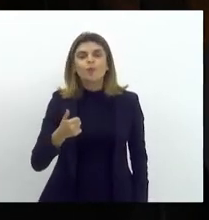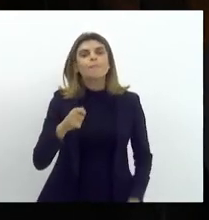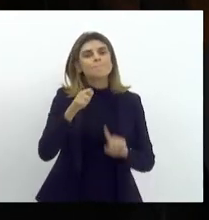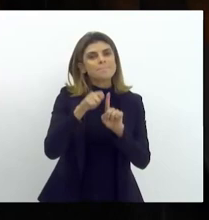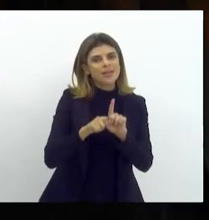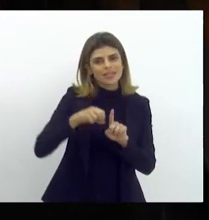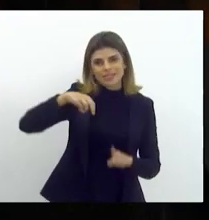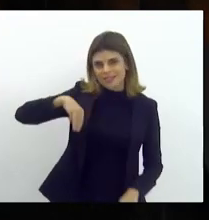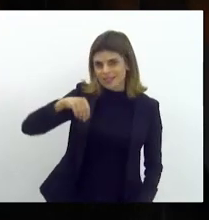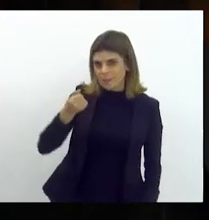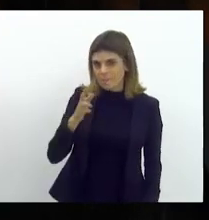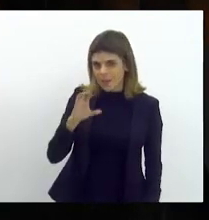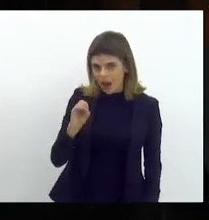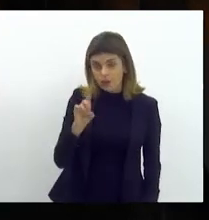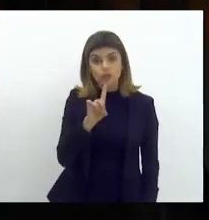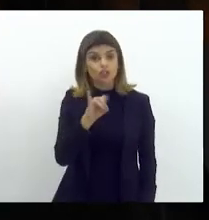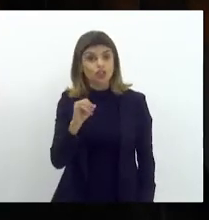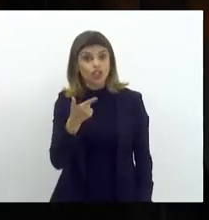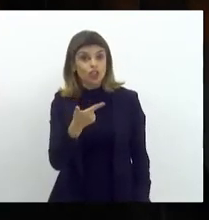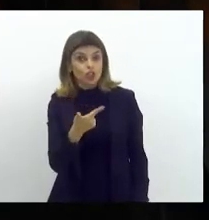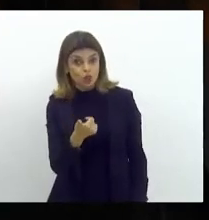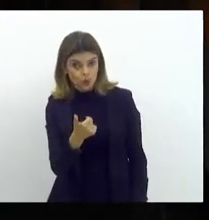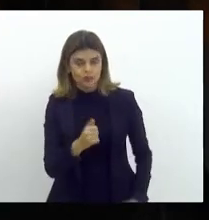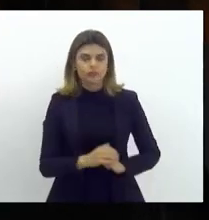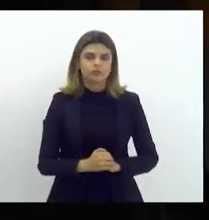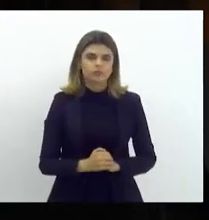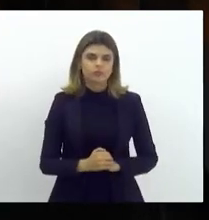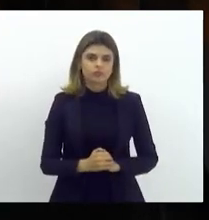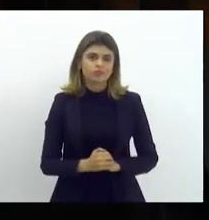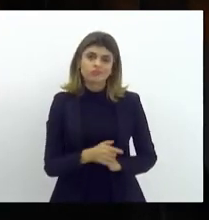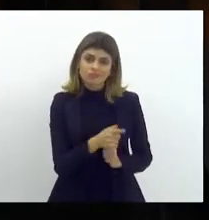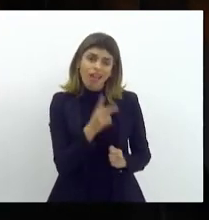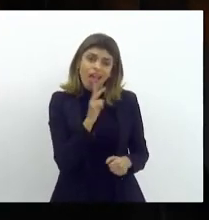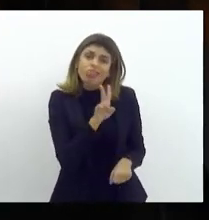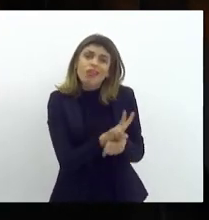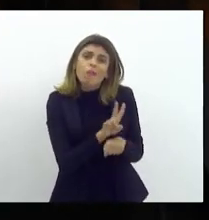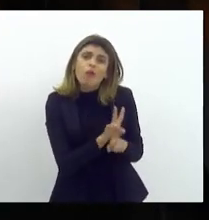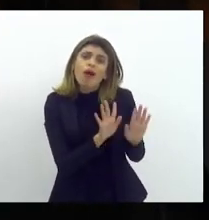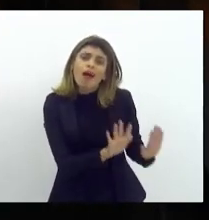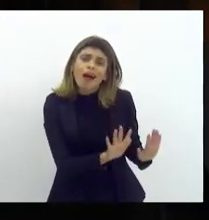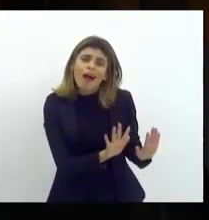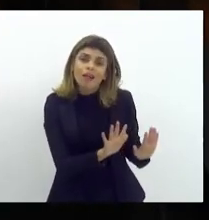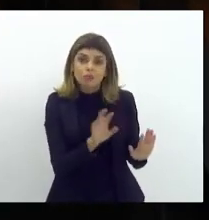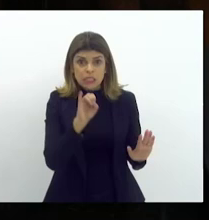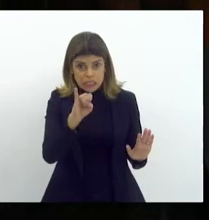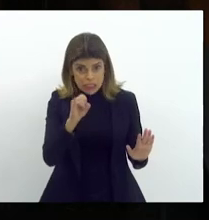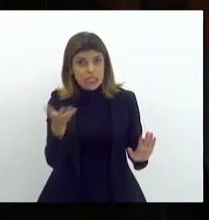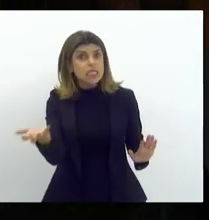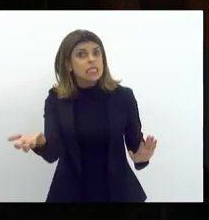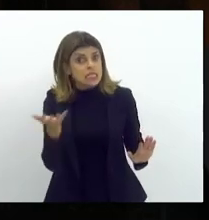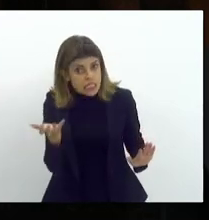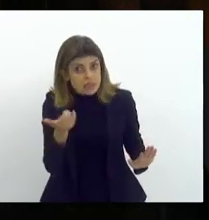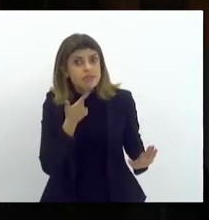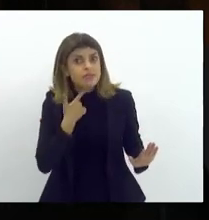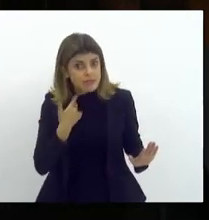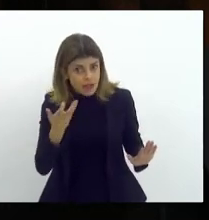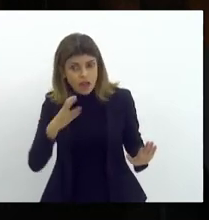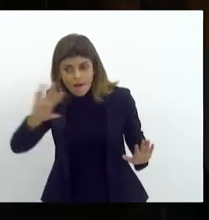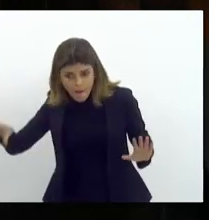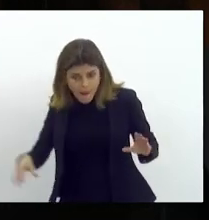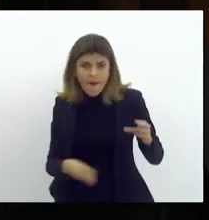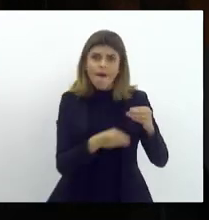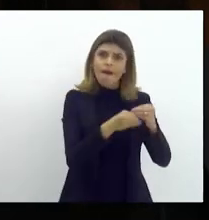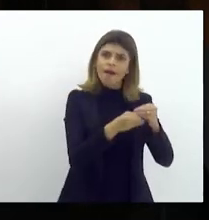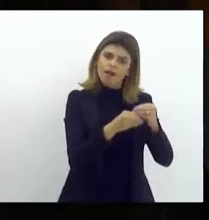é claro que esse preceito também acabou porque ela temporário mas que se quiser valeu é só